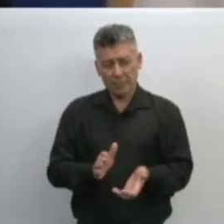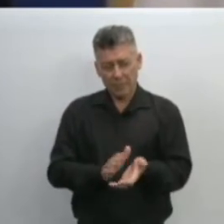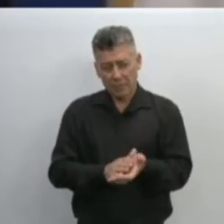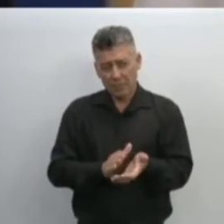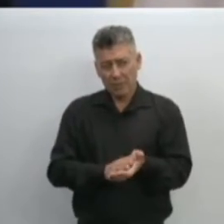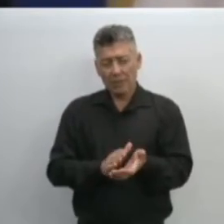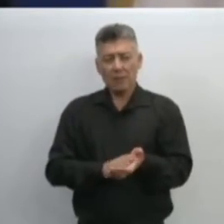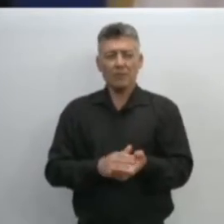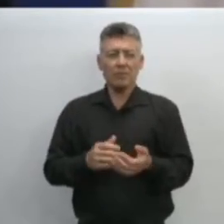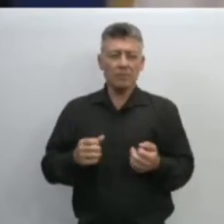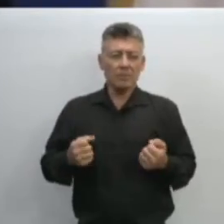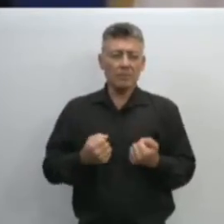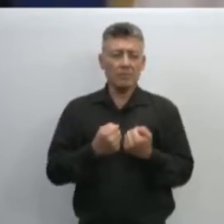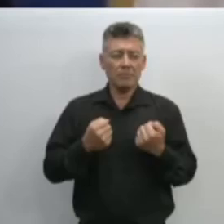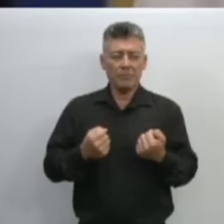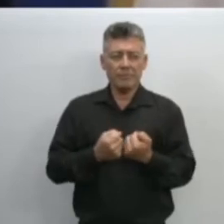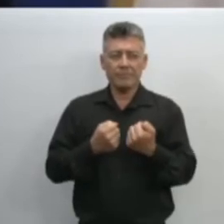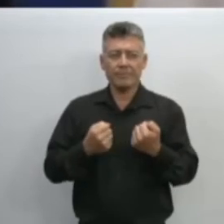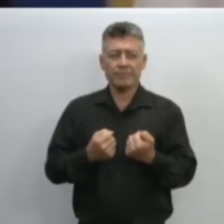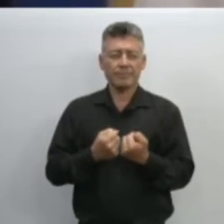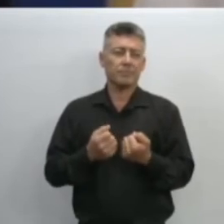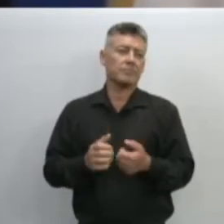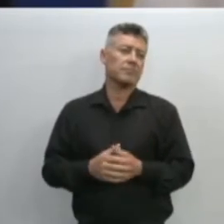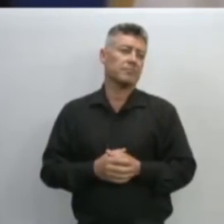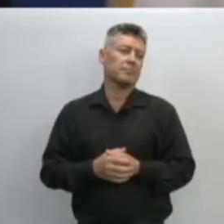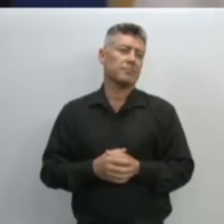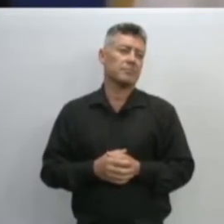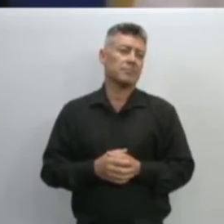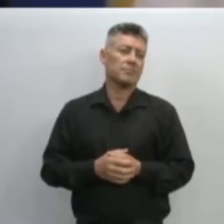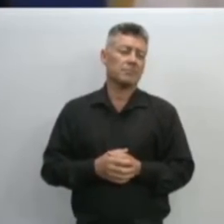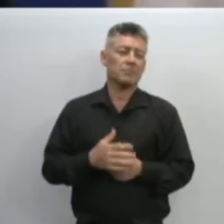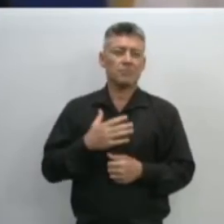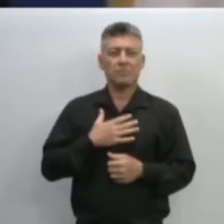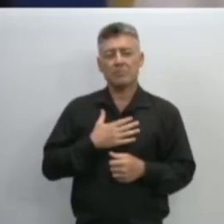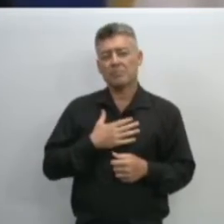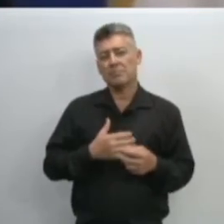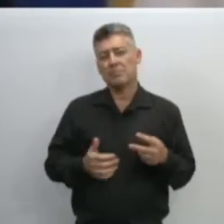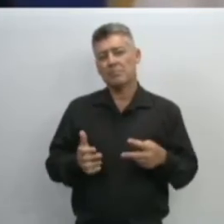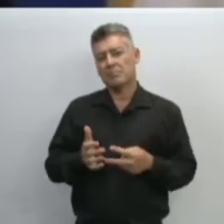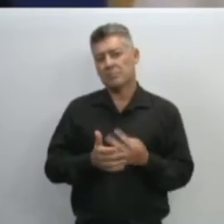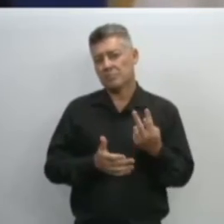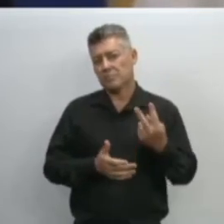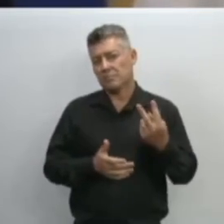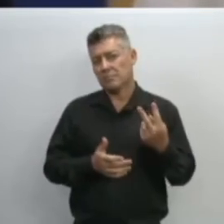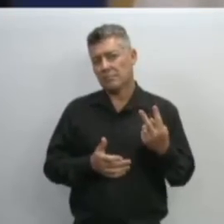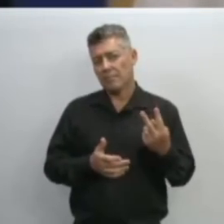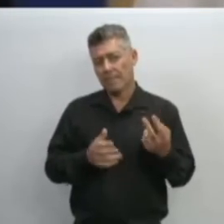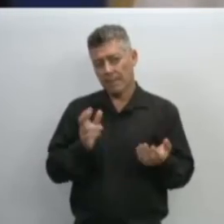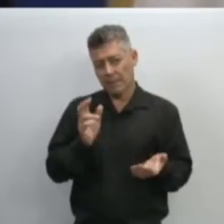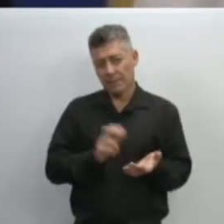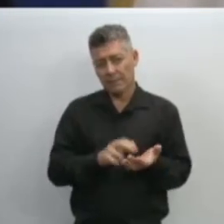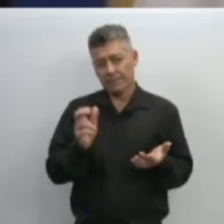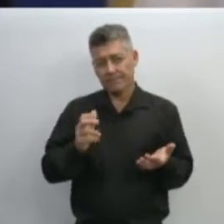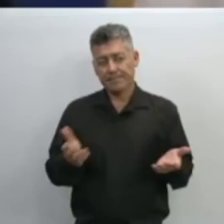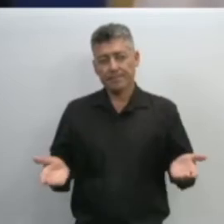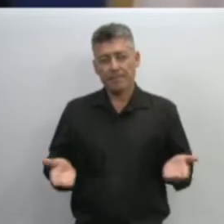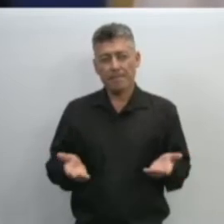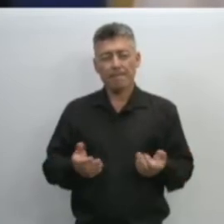o Movimento de Luta pelos Bairros, dizer que está sempre com o nosso mandato. A segunda coisa é informar que hoje pela manhã também, logo